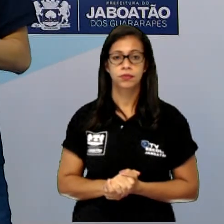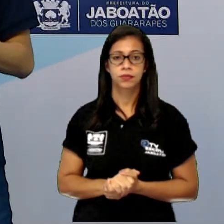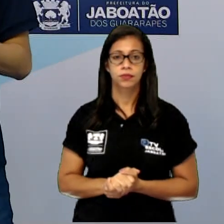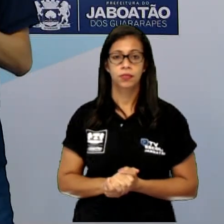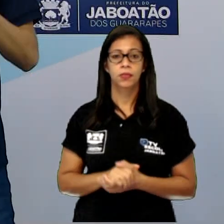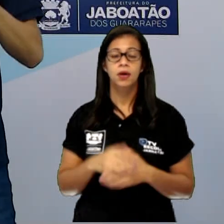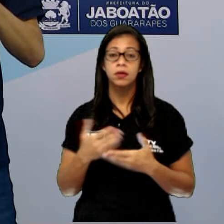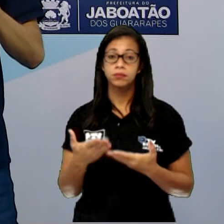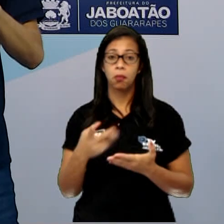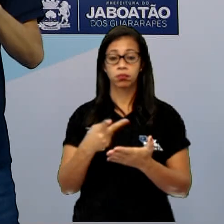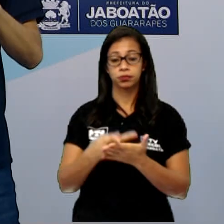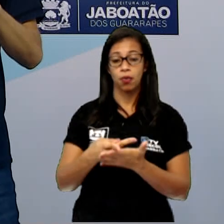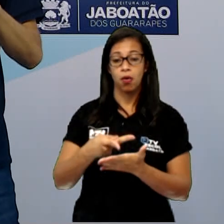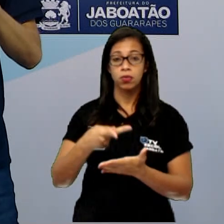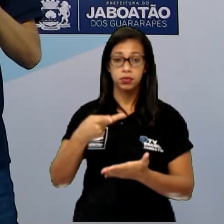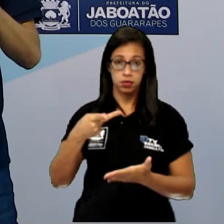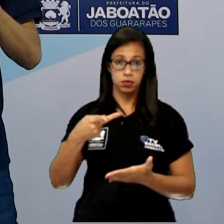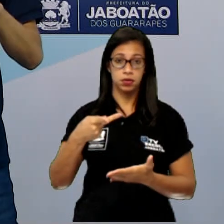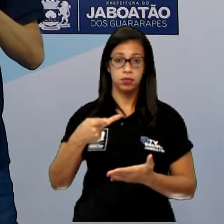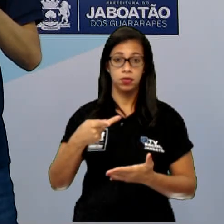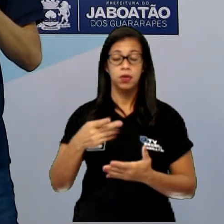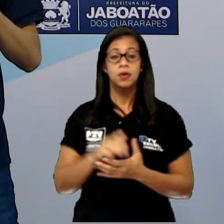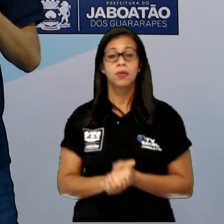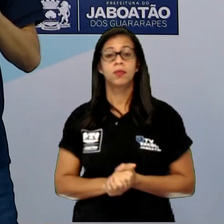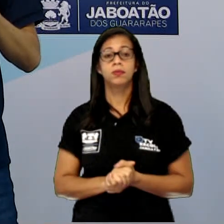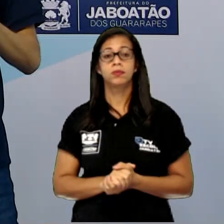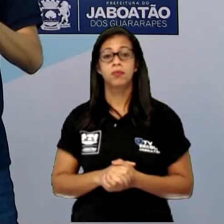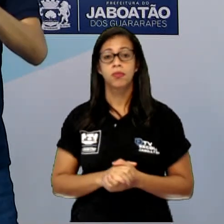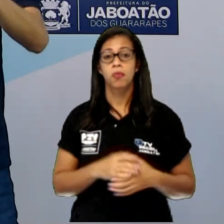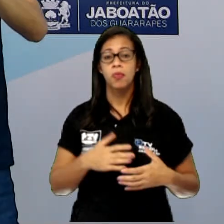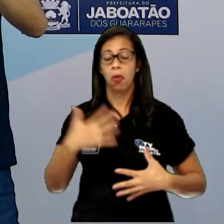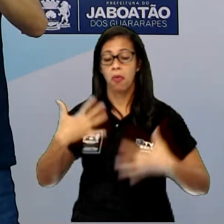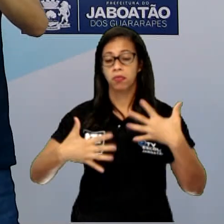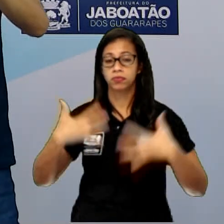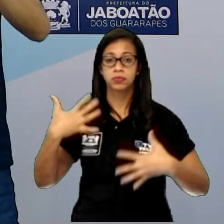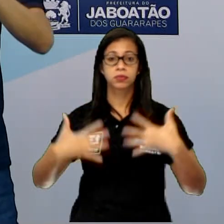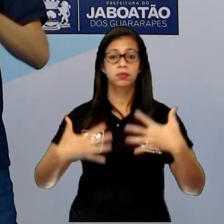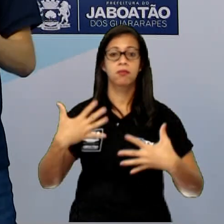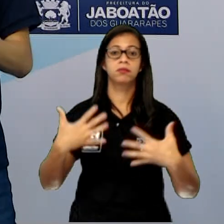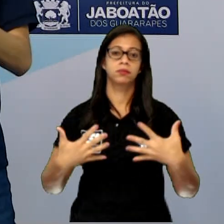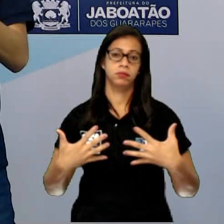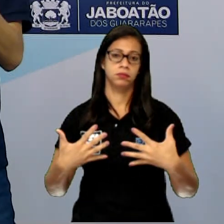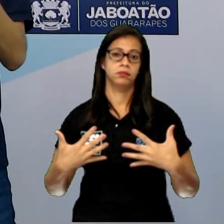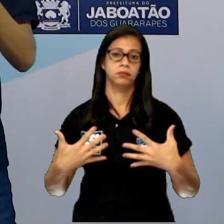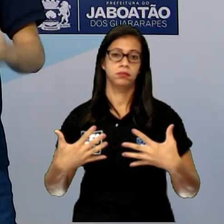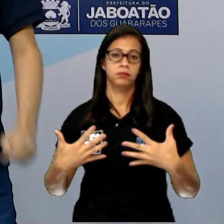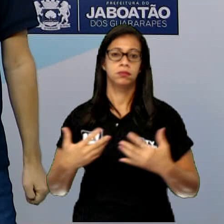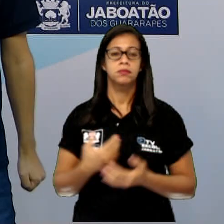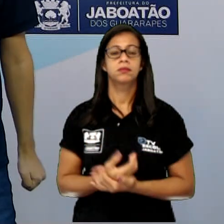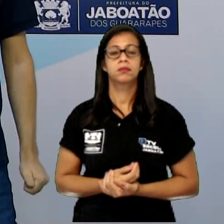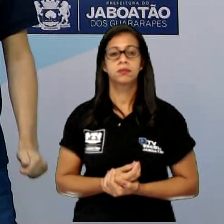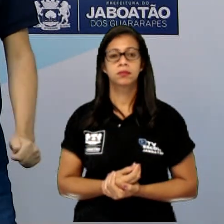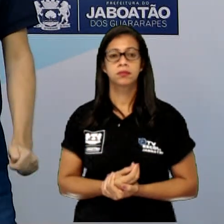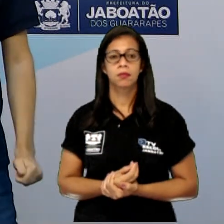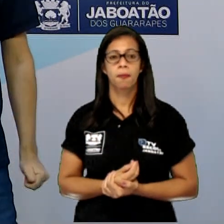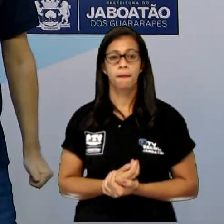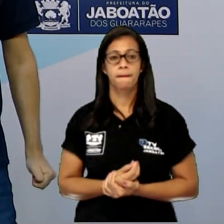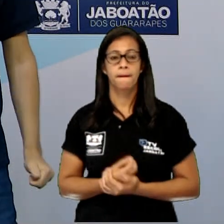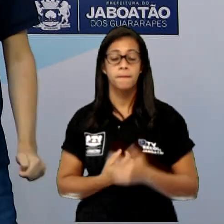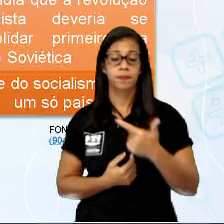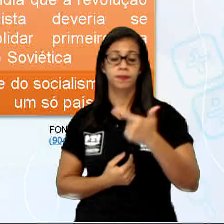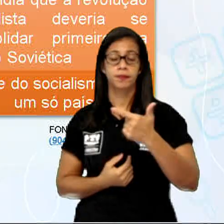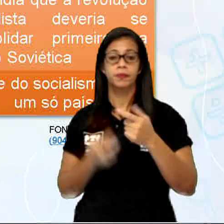vai gerar uma disputa interna entre os seus representantes, especialmente entre esses dois carinhas que vocês estão vendo aí